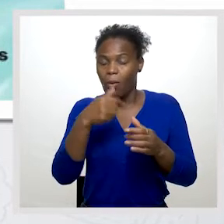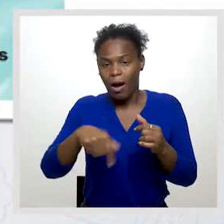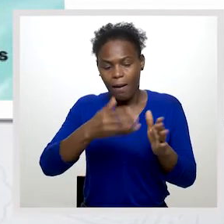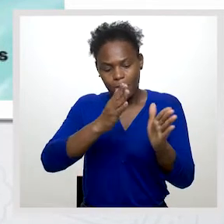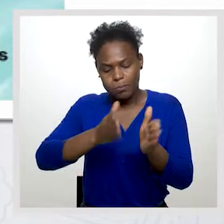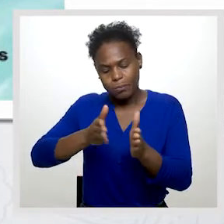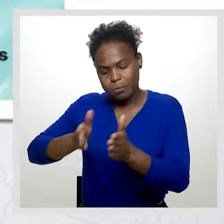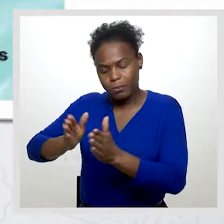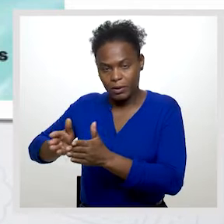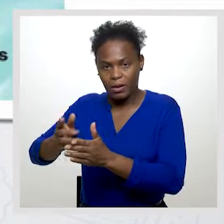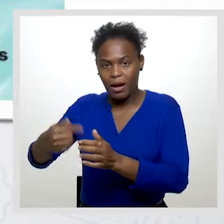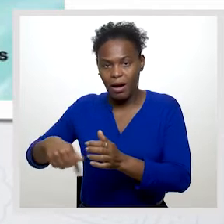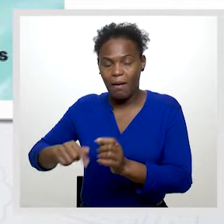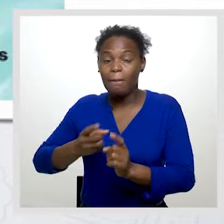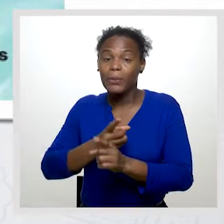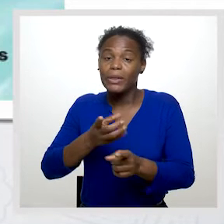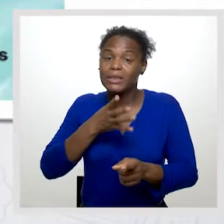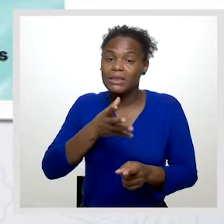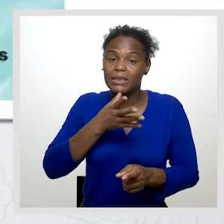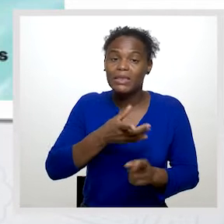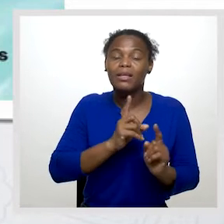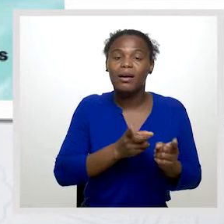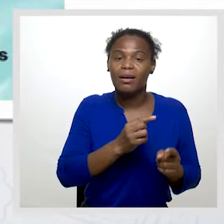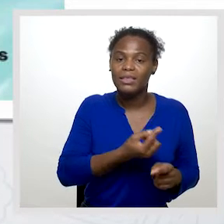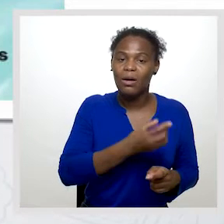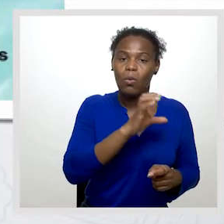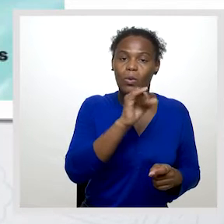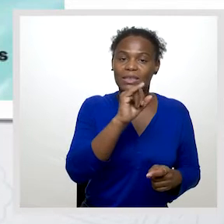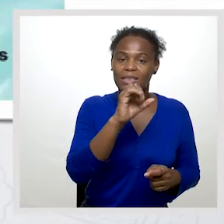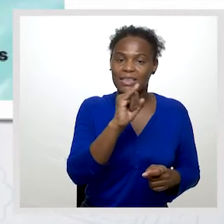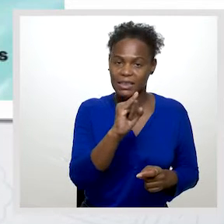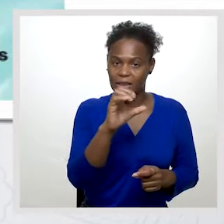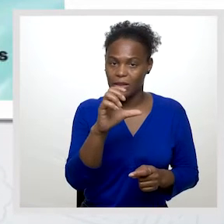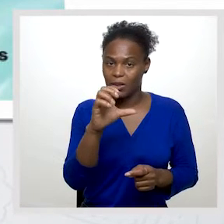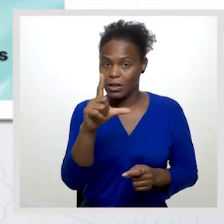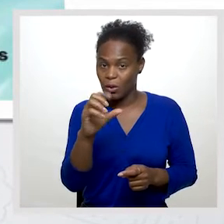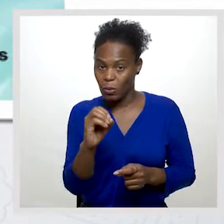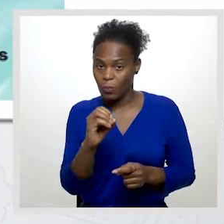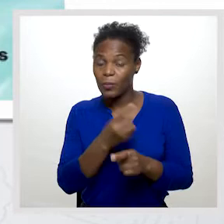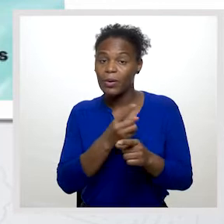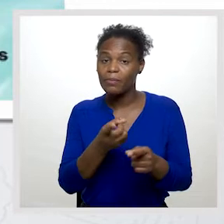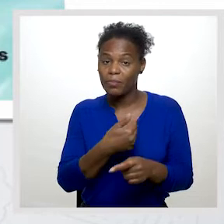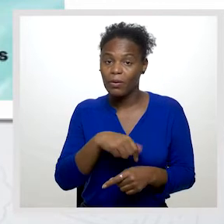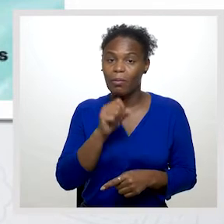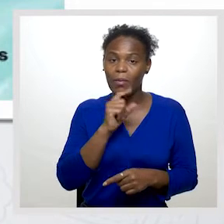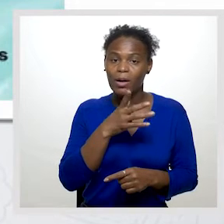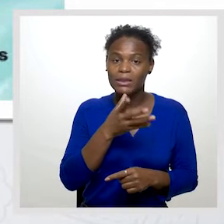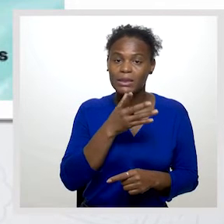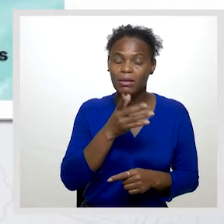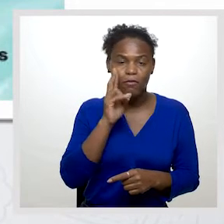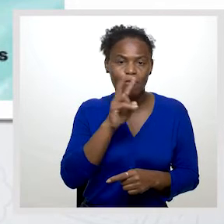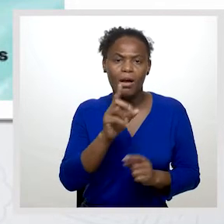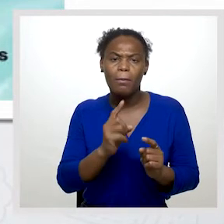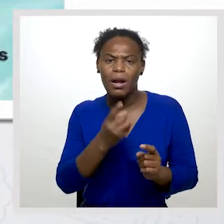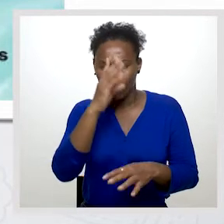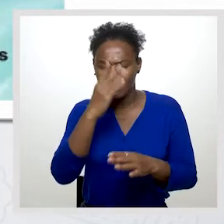é? Acontecem processos, por isso que se diz que são ciclo. E podemos ver que para acontecer